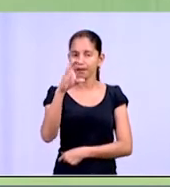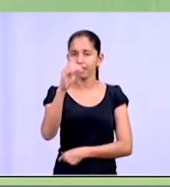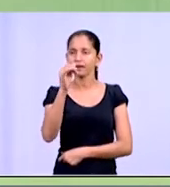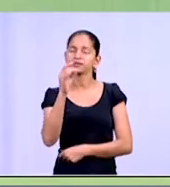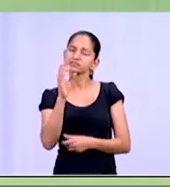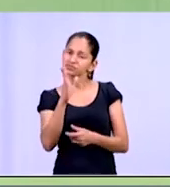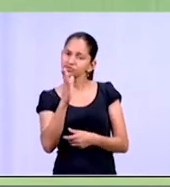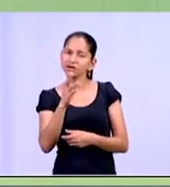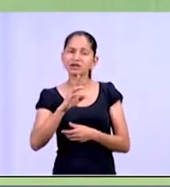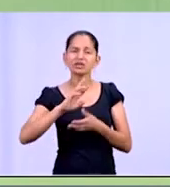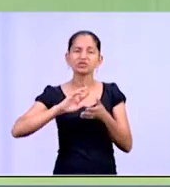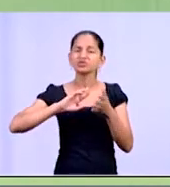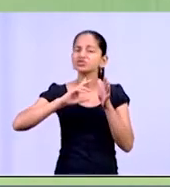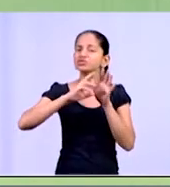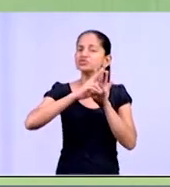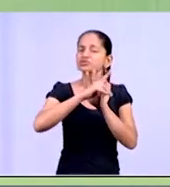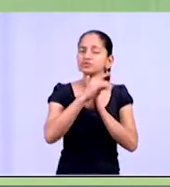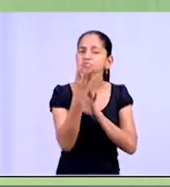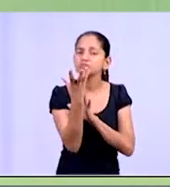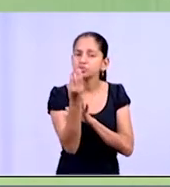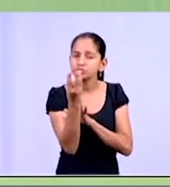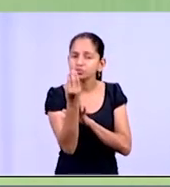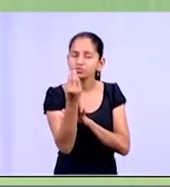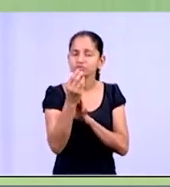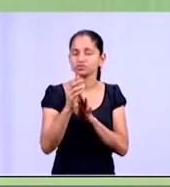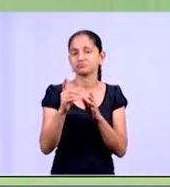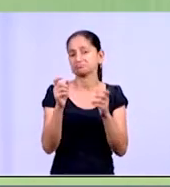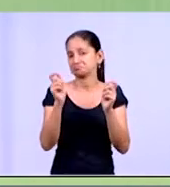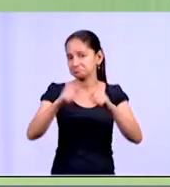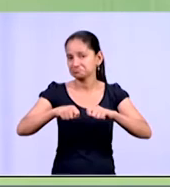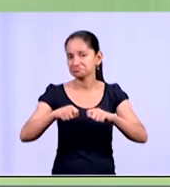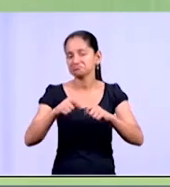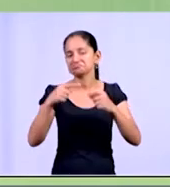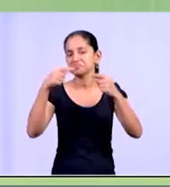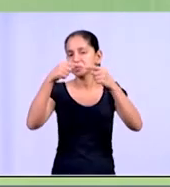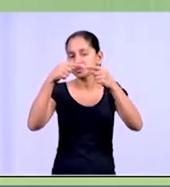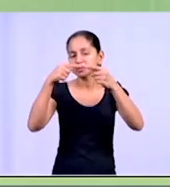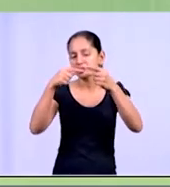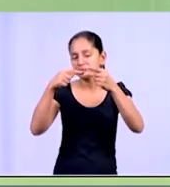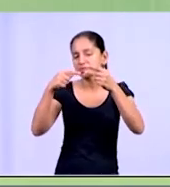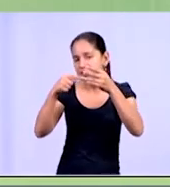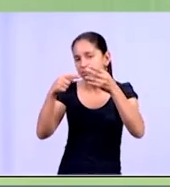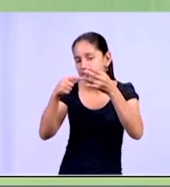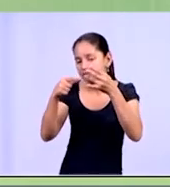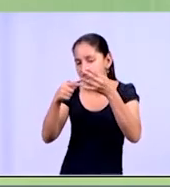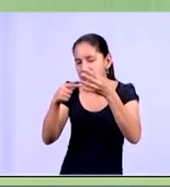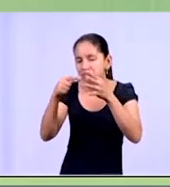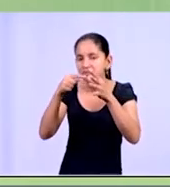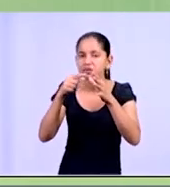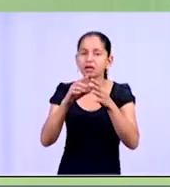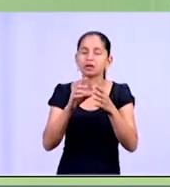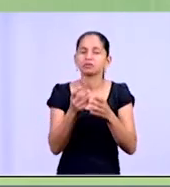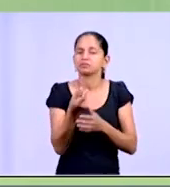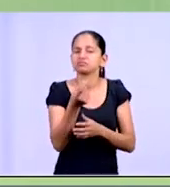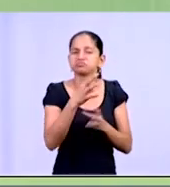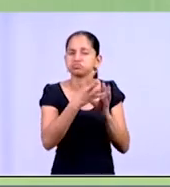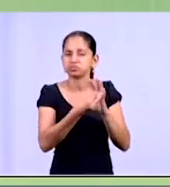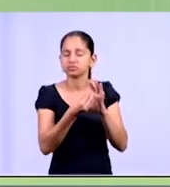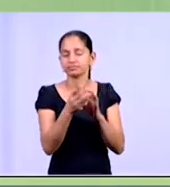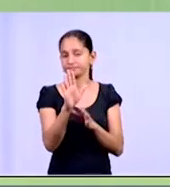ele equivale vários bits. Olha, 1, 2, nós temos vários bits. Vou colocar aqui, não infinito, mas são